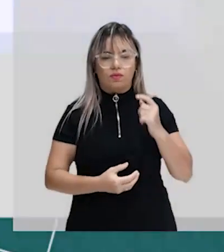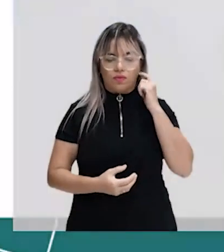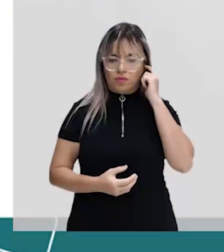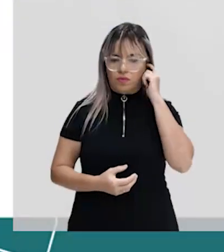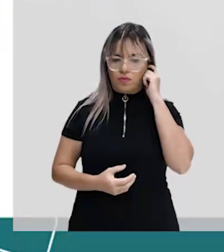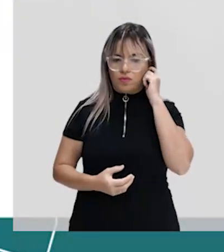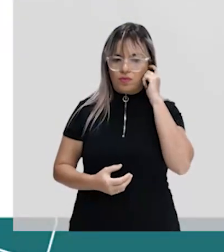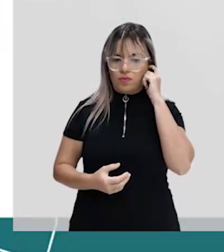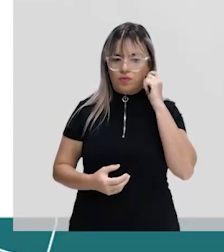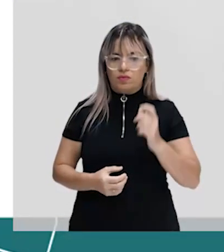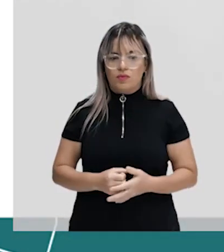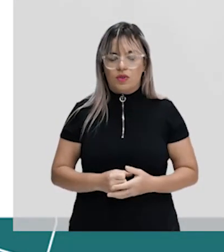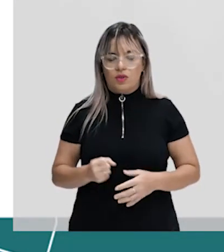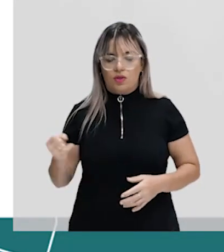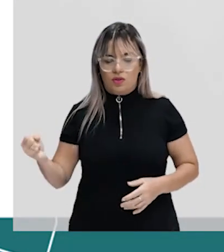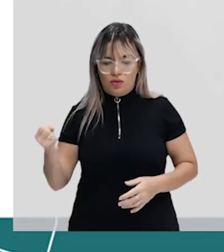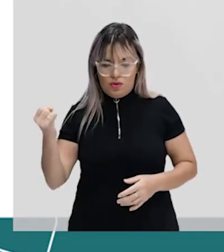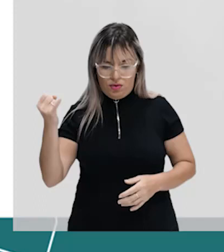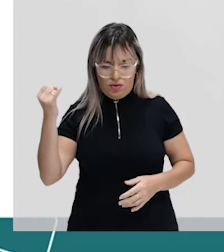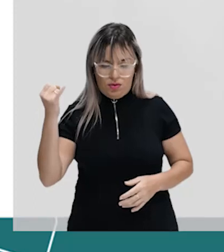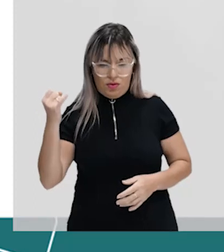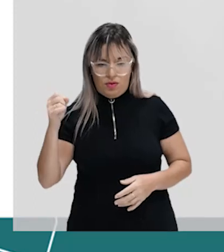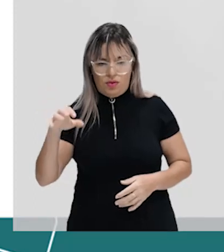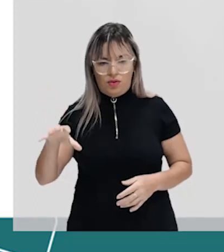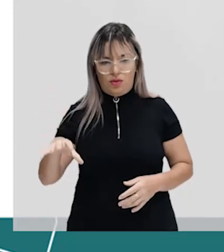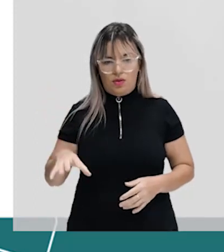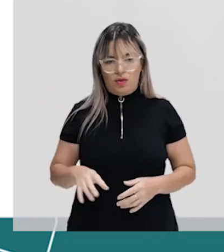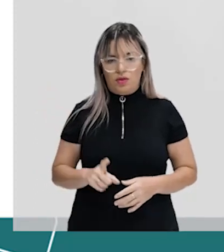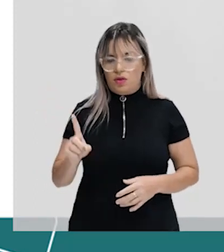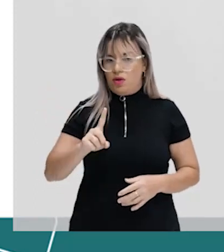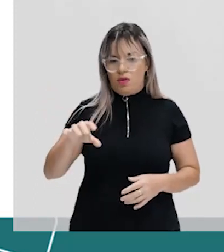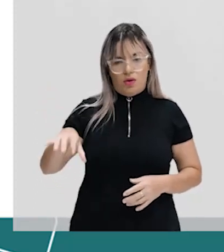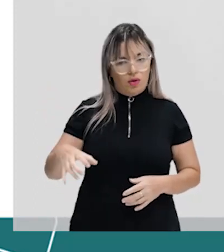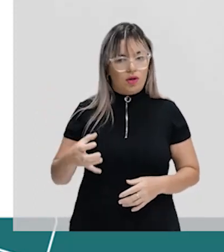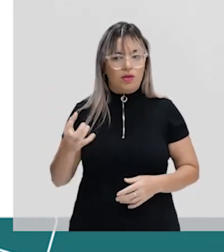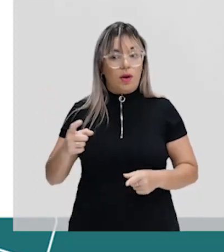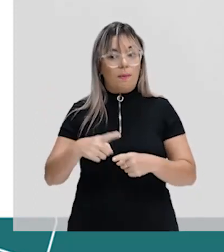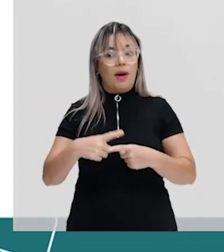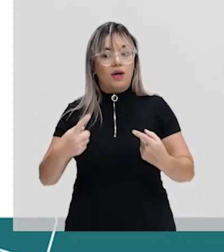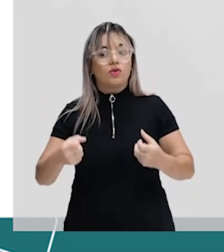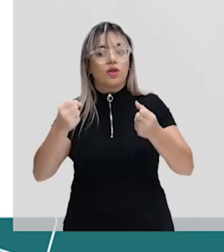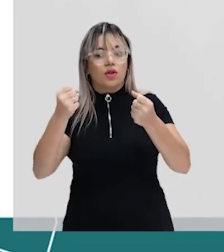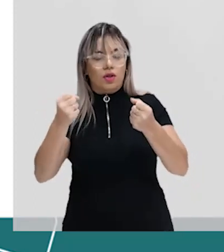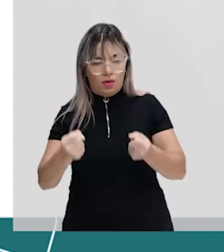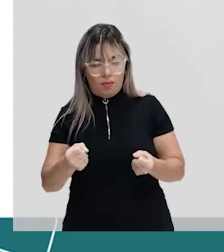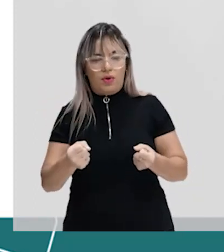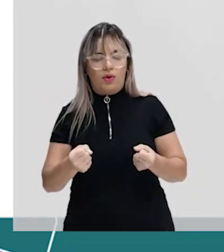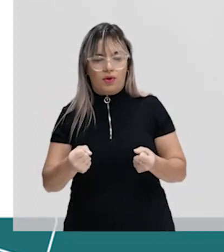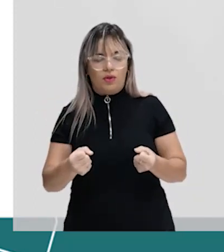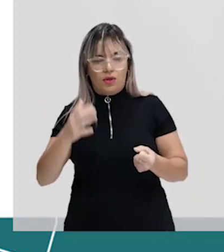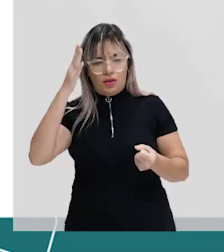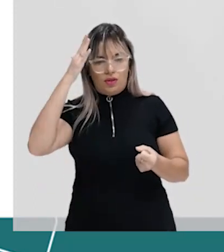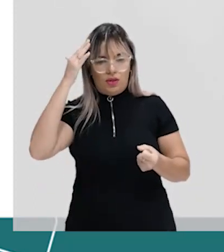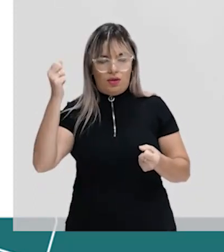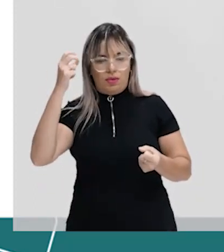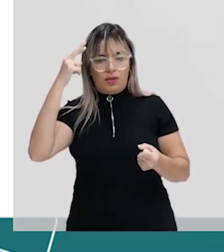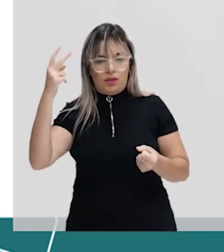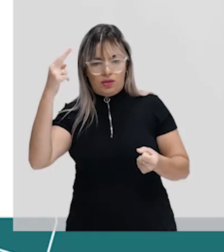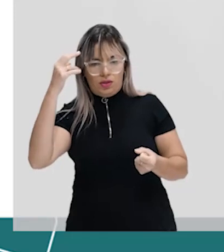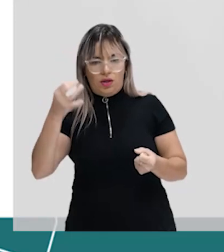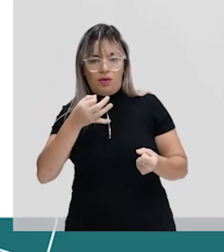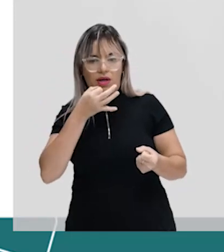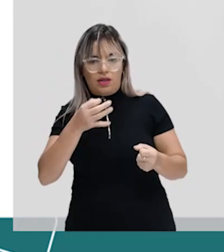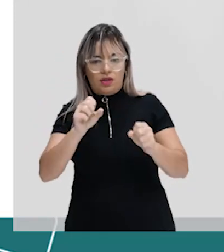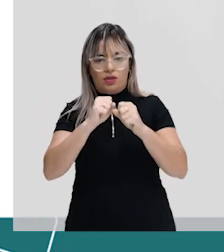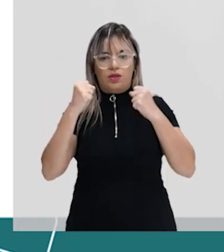O importante não era o que aconteceu, mas o que pode ser tirado do fato, tá bom? Como uma crítica social ou um